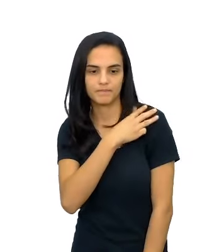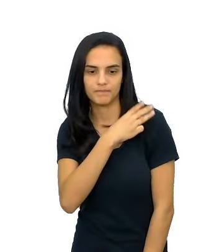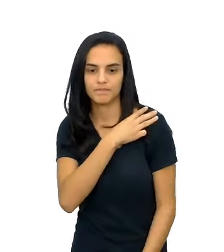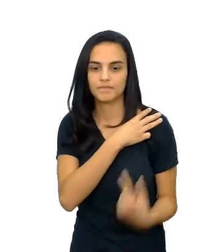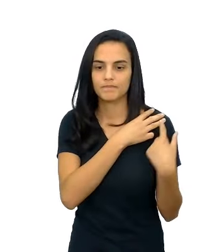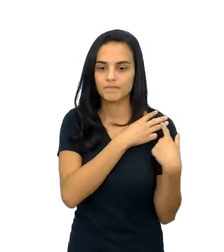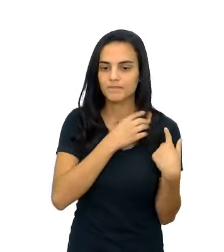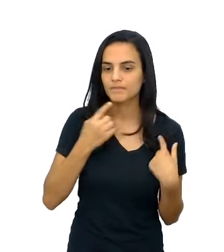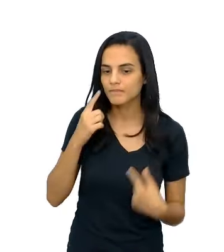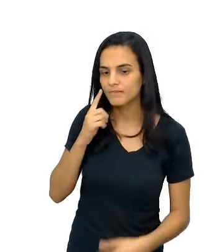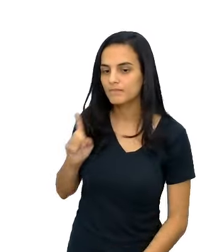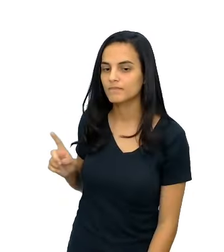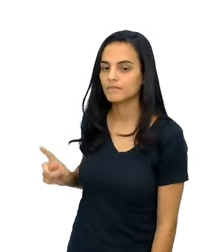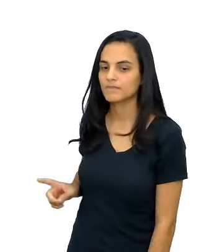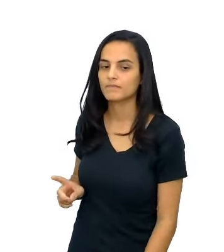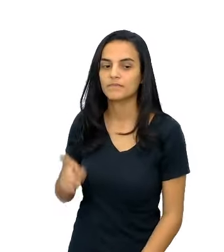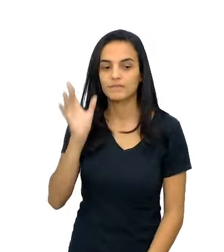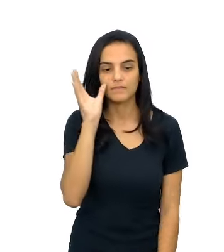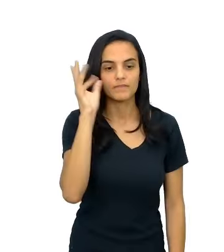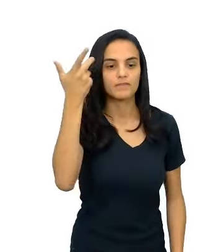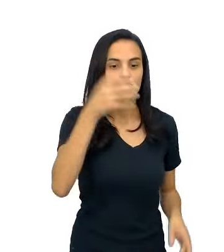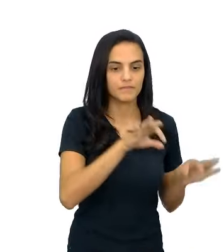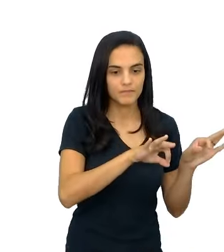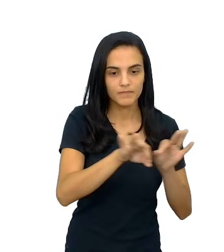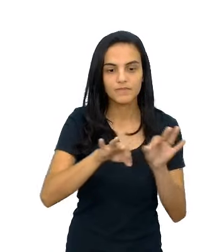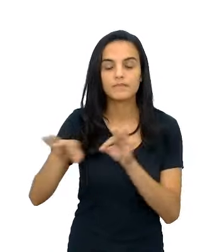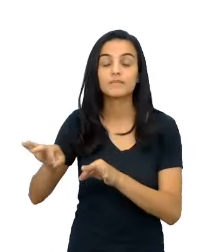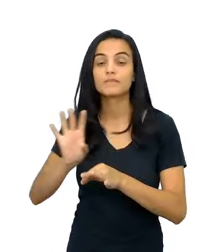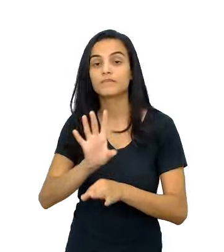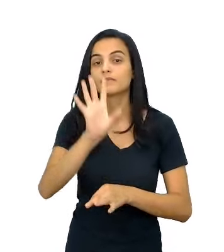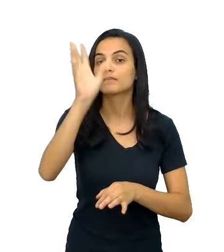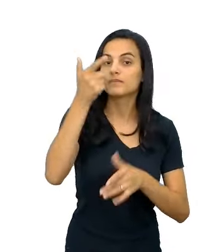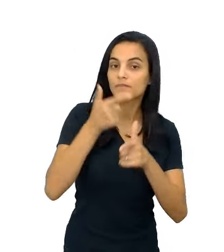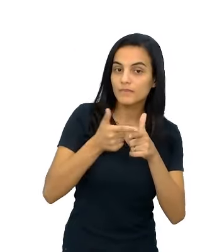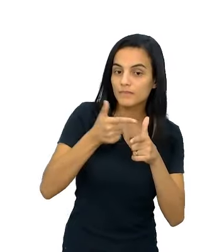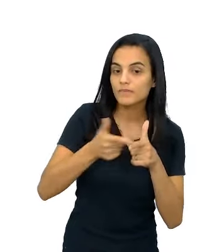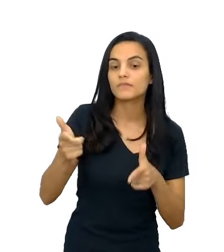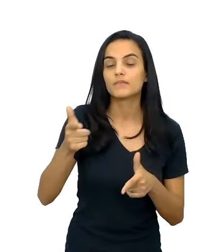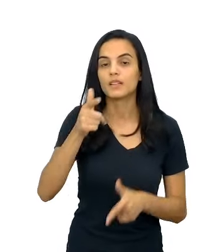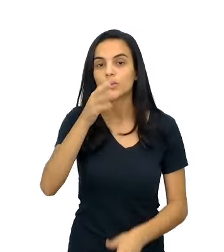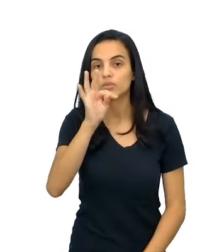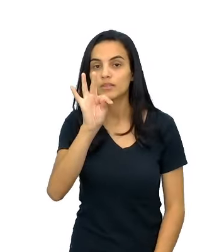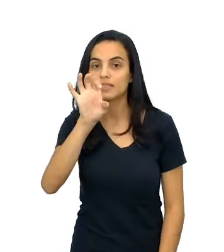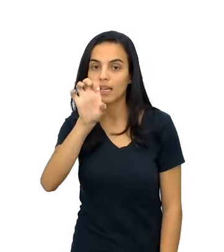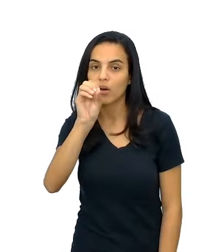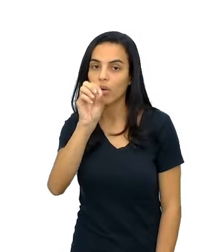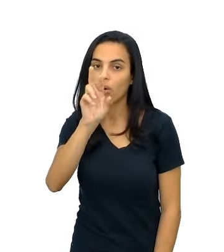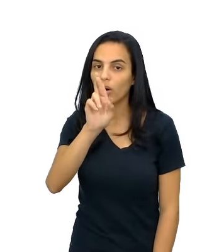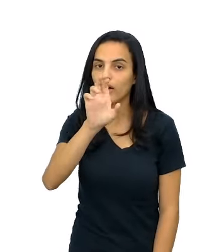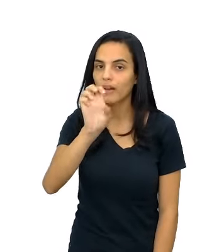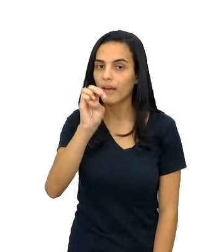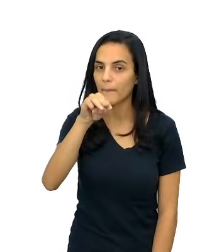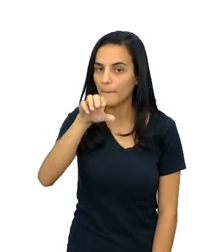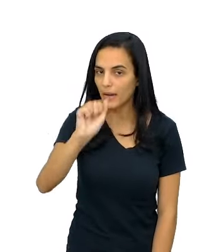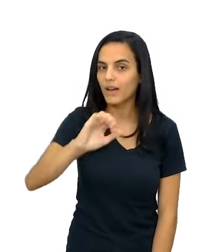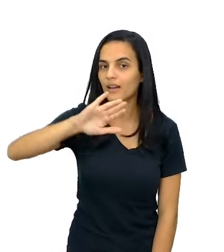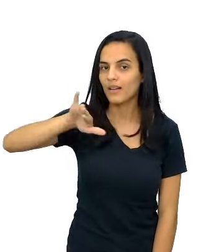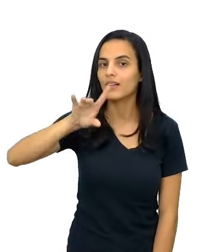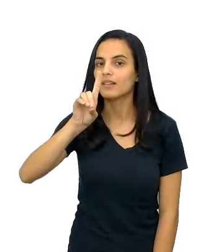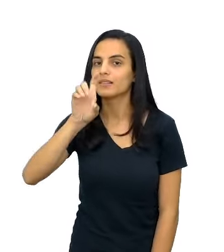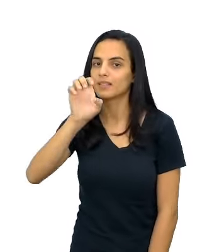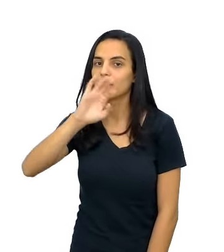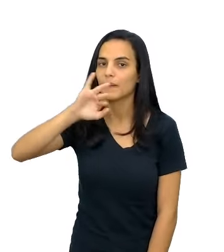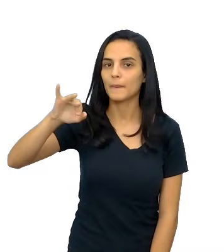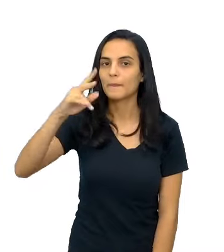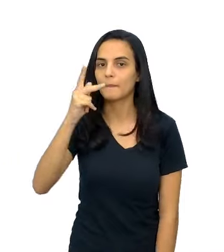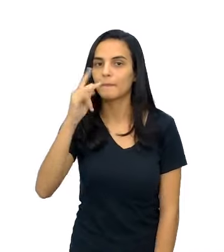ensino médio, que é resolver e elaborar situações, problemas de aplicação do teorema de Pitágoras. Vocês percebem, né, que sempre o teorema de